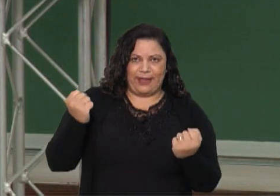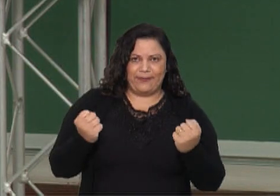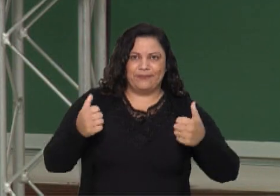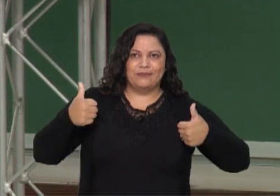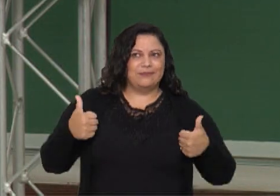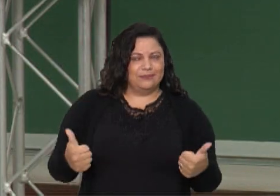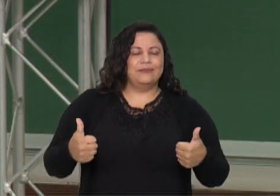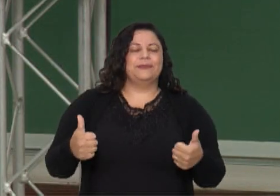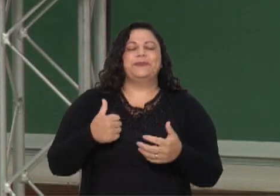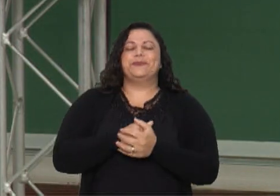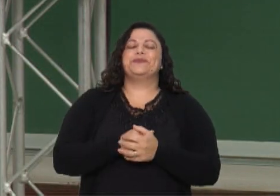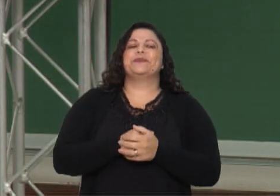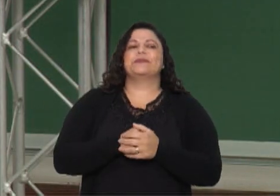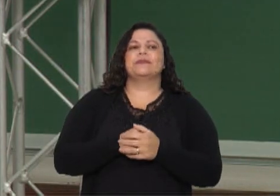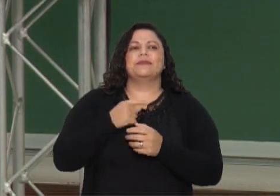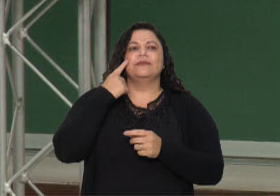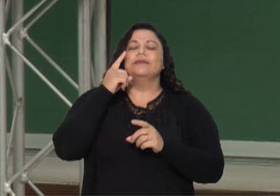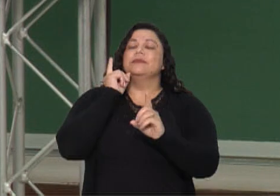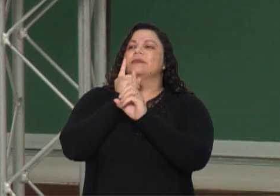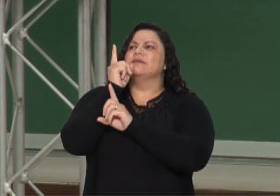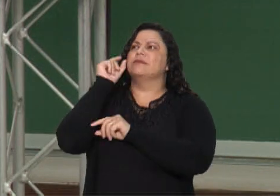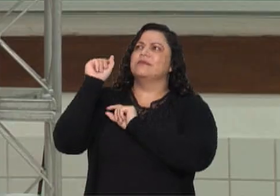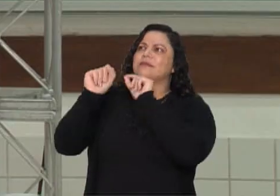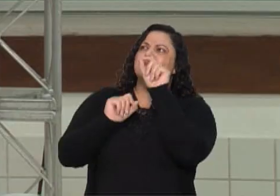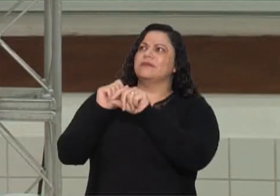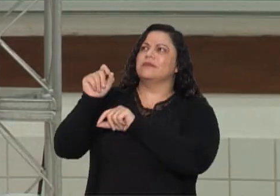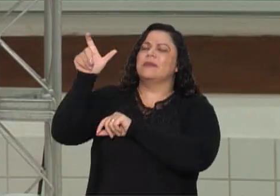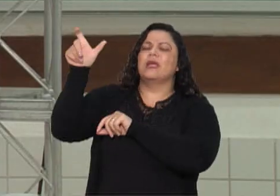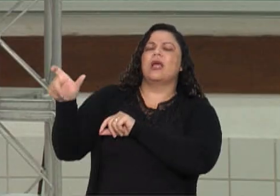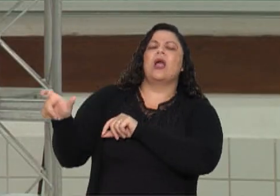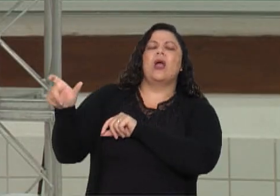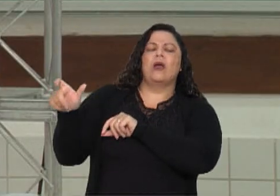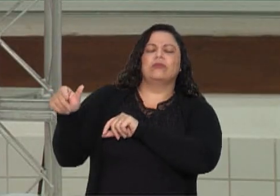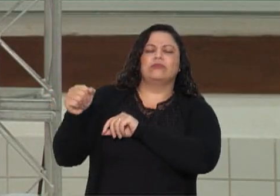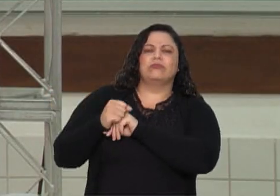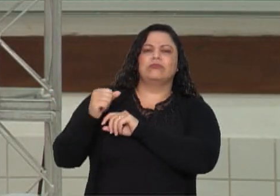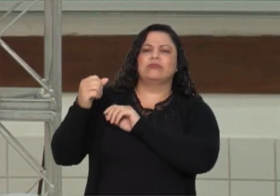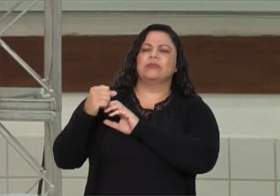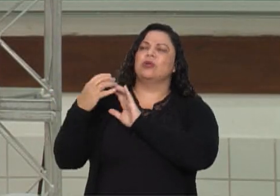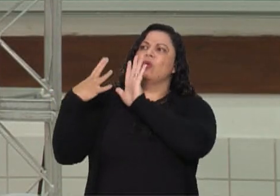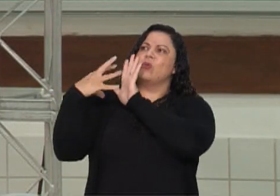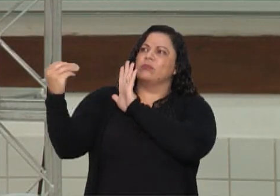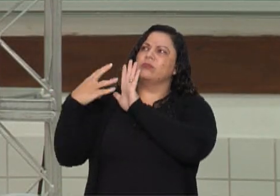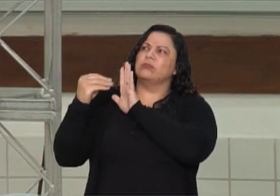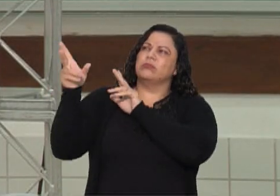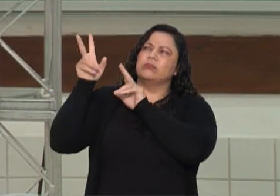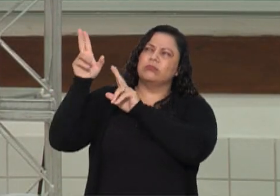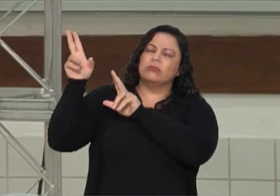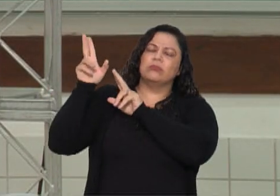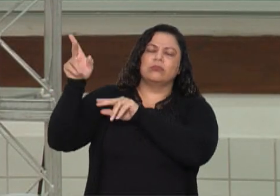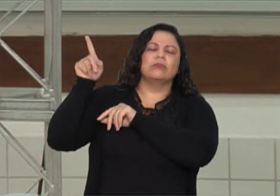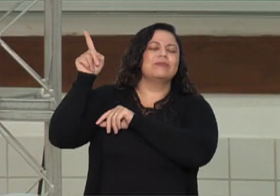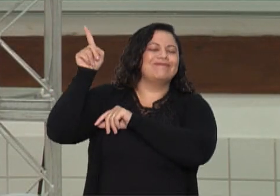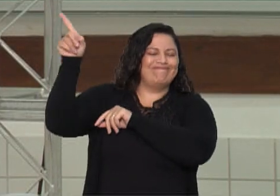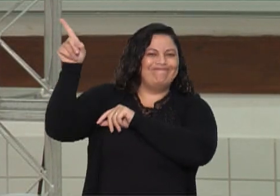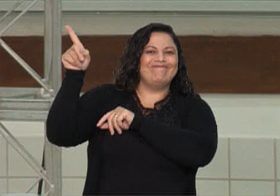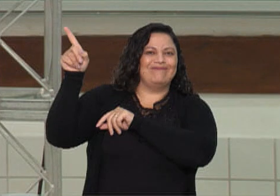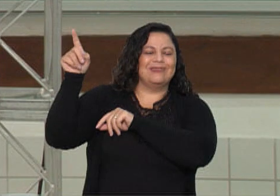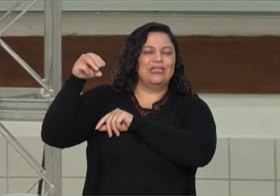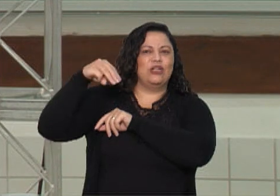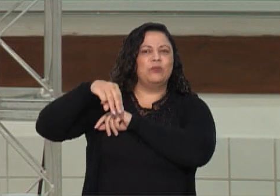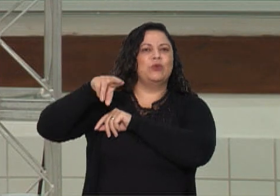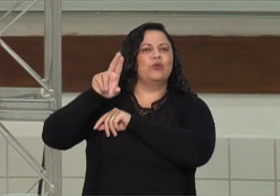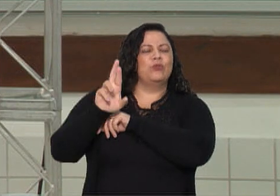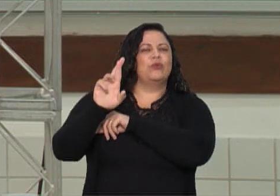bem. Então descobrimos aí que o Cândido Portinari se influenciou pelo muralismo,